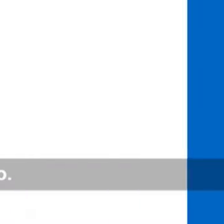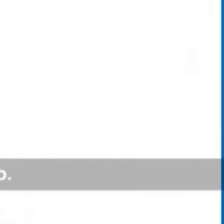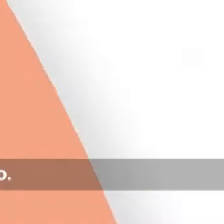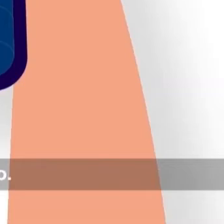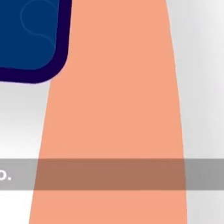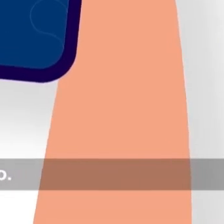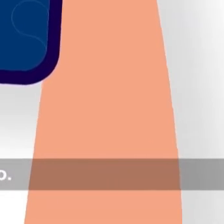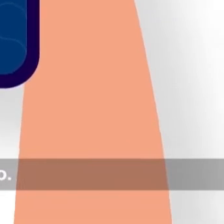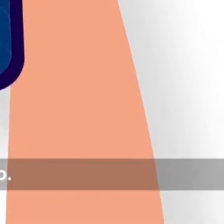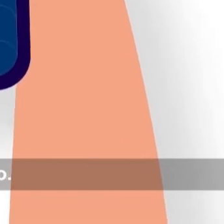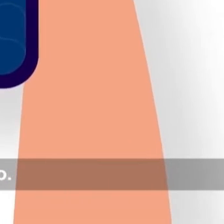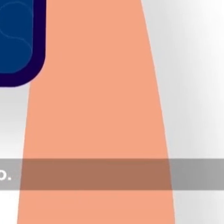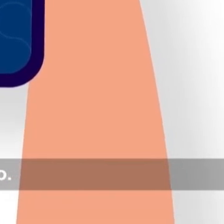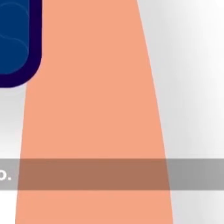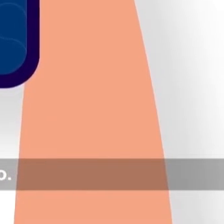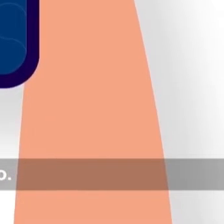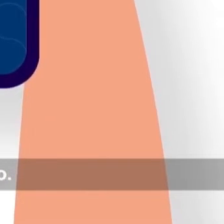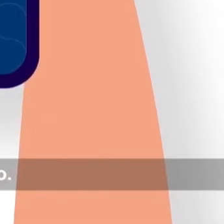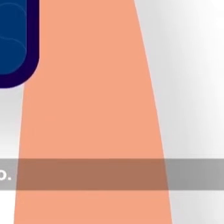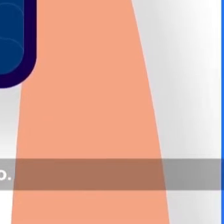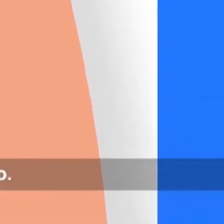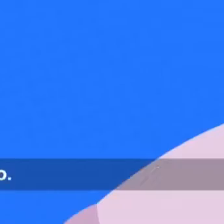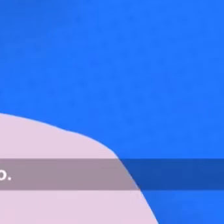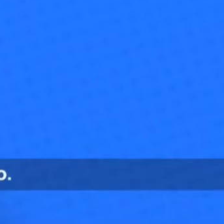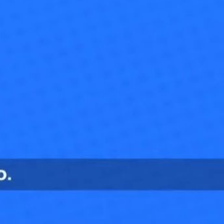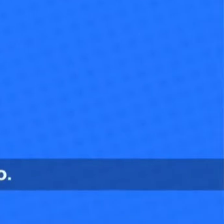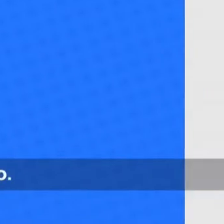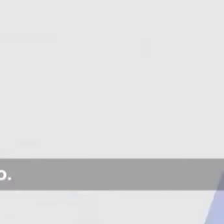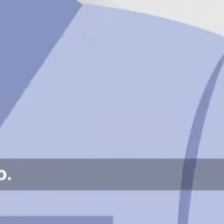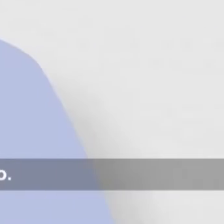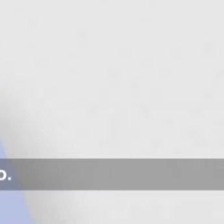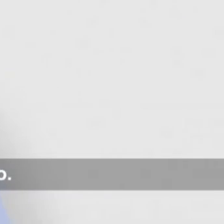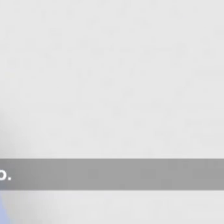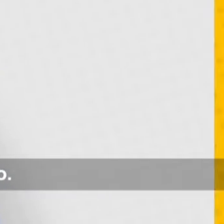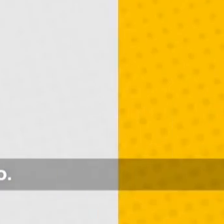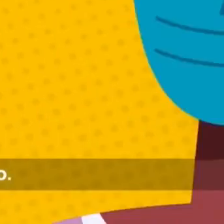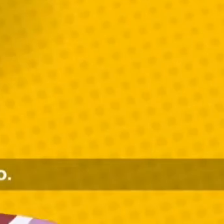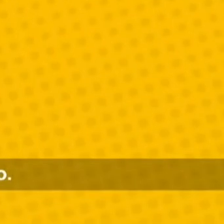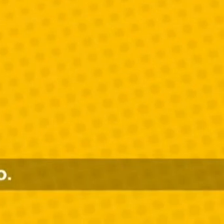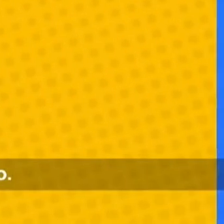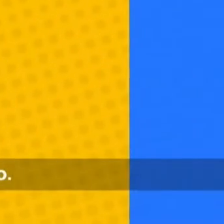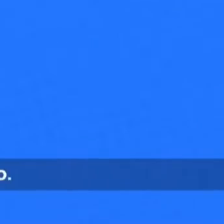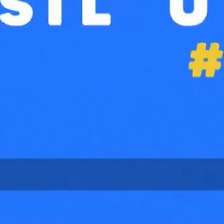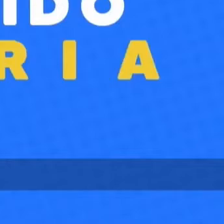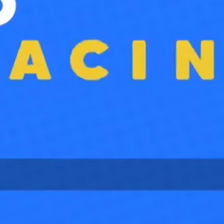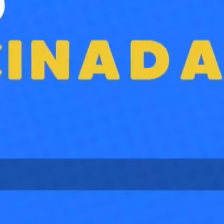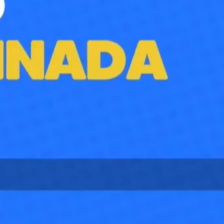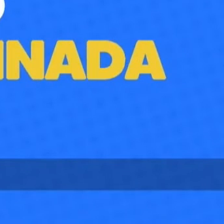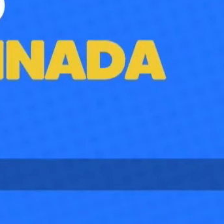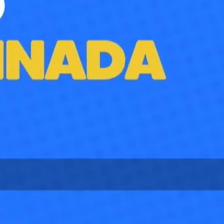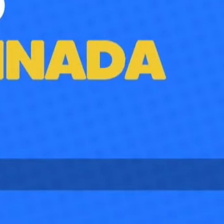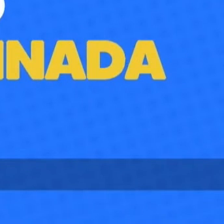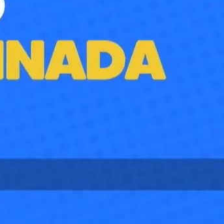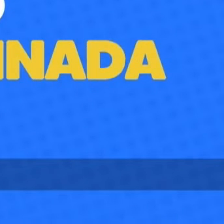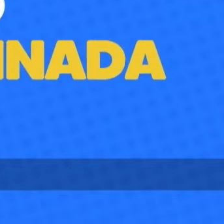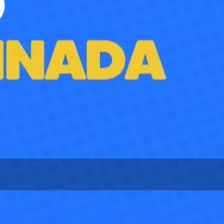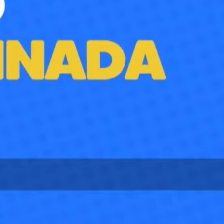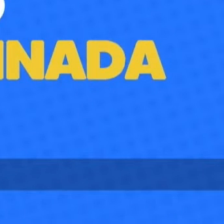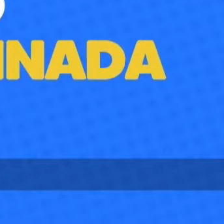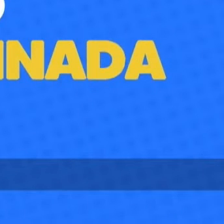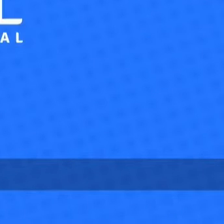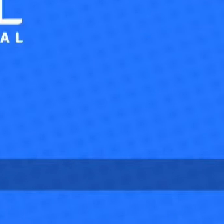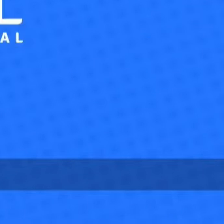vacine já. Baixe o aplicativo ConectSUS no seu celular. Ele é a sua caderneta digital de vacinação. Brasil unido por uma